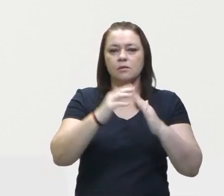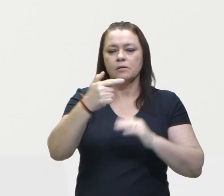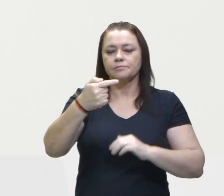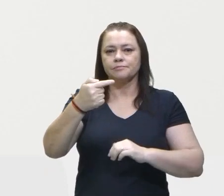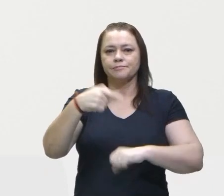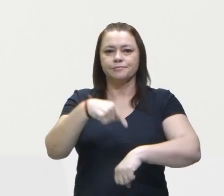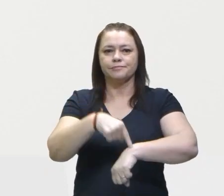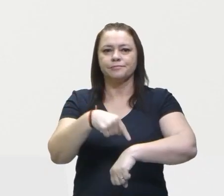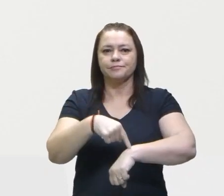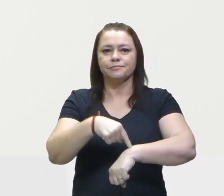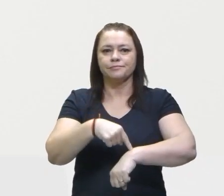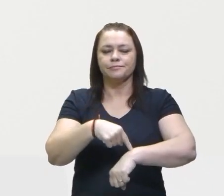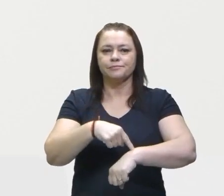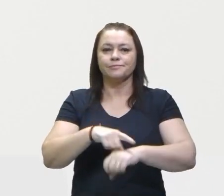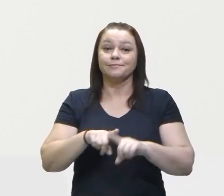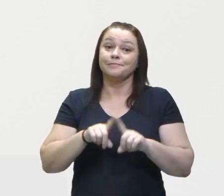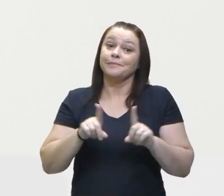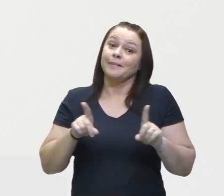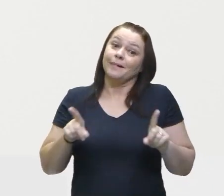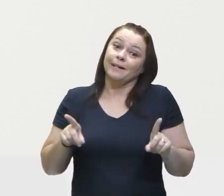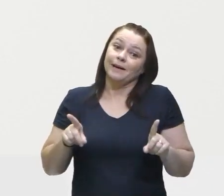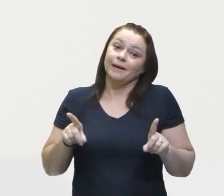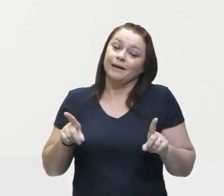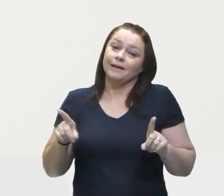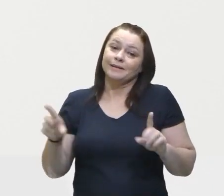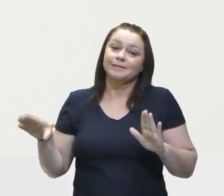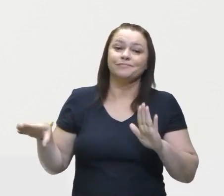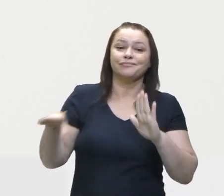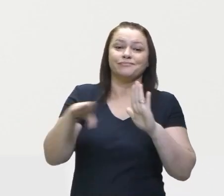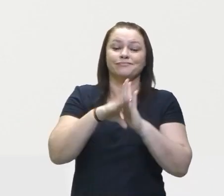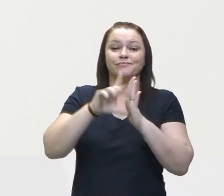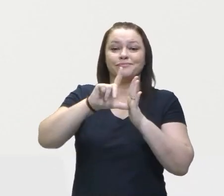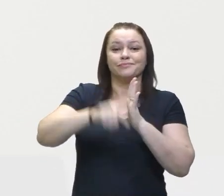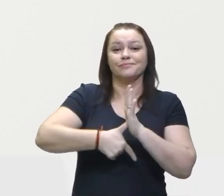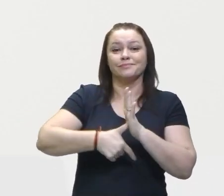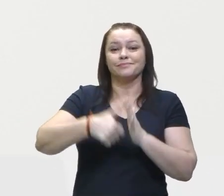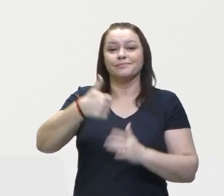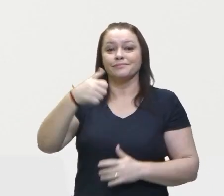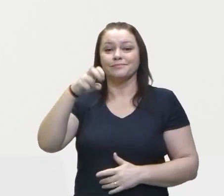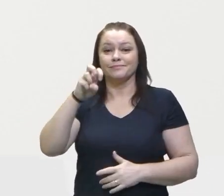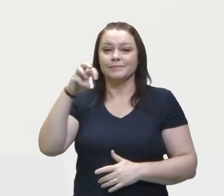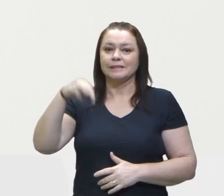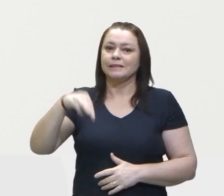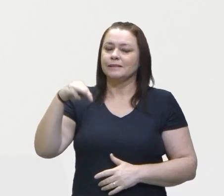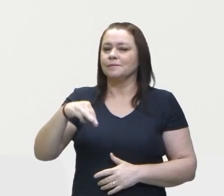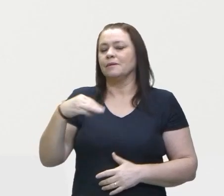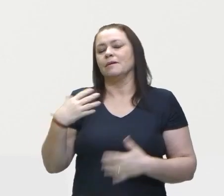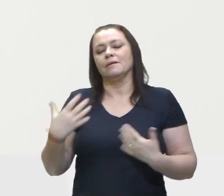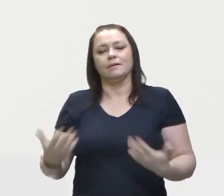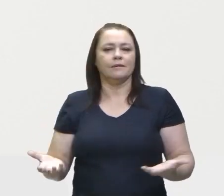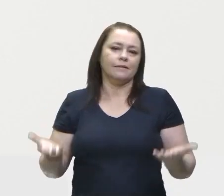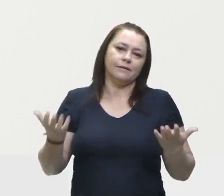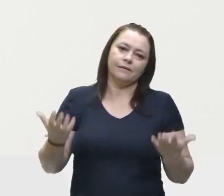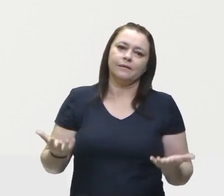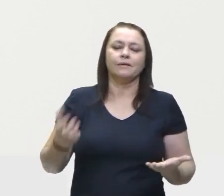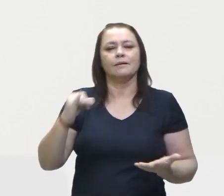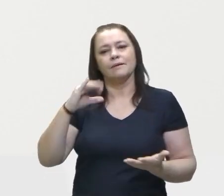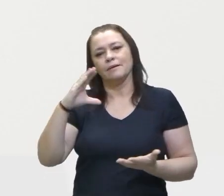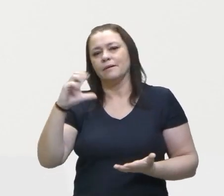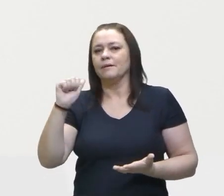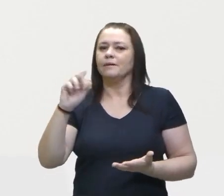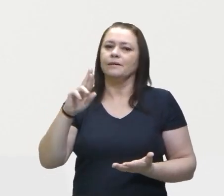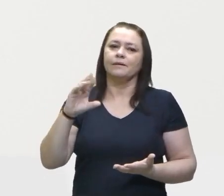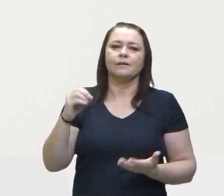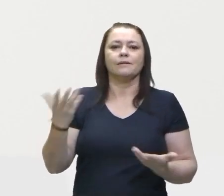horas, mas Ícaro chegou 15 minutos atrasado. Ah, Ícaro! Que horas